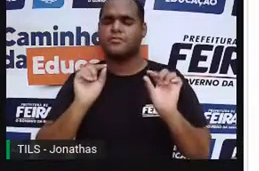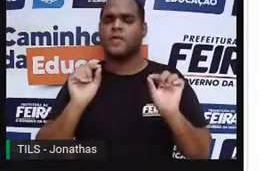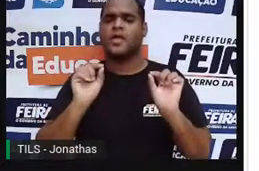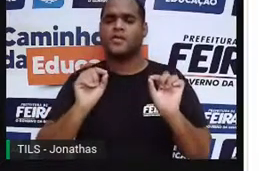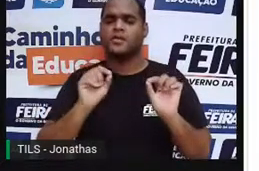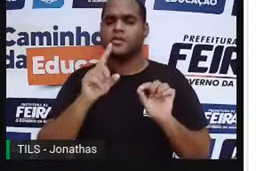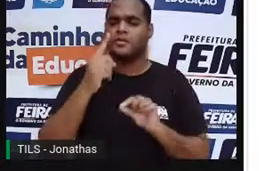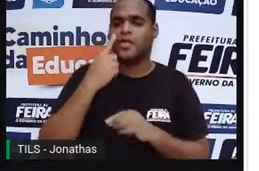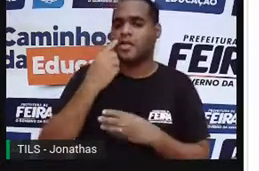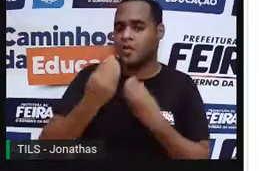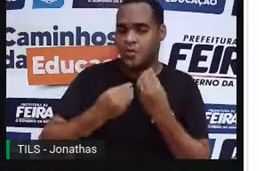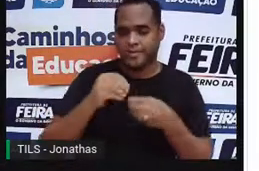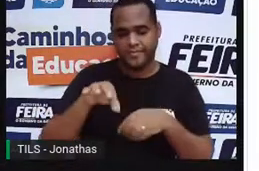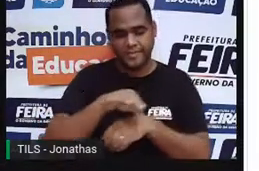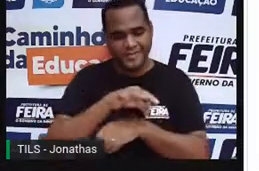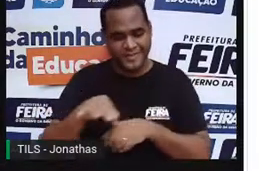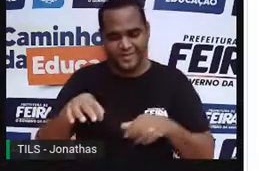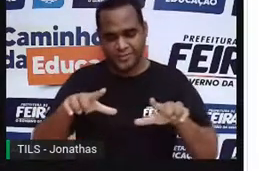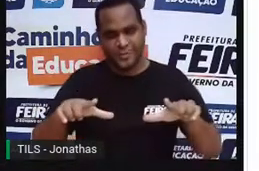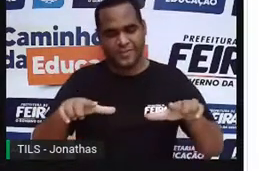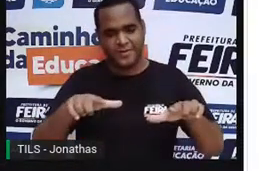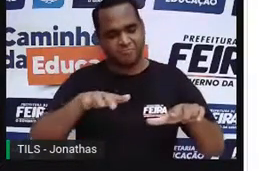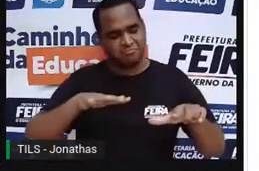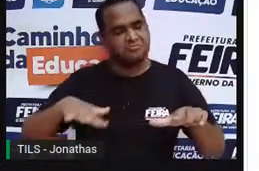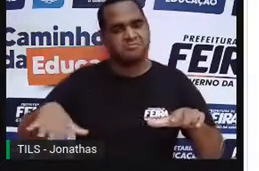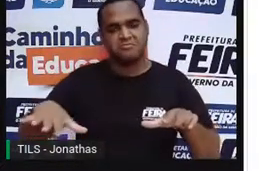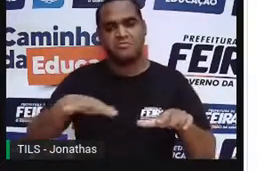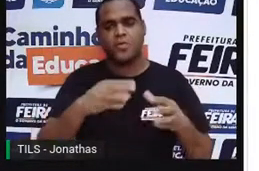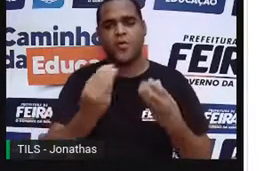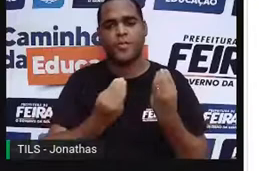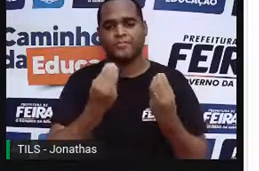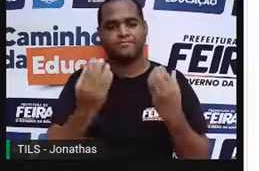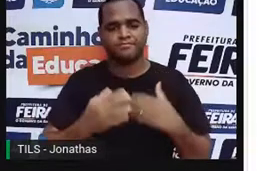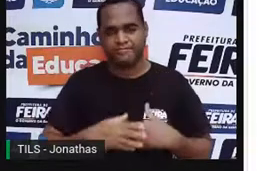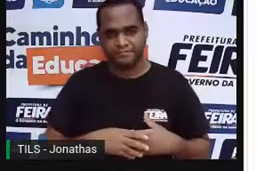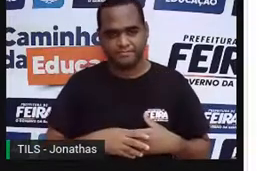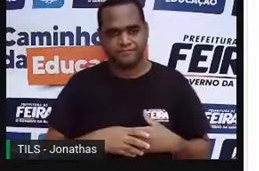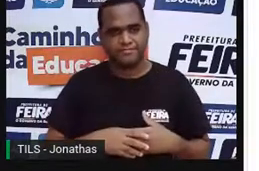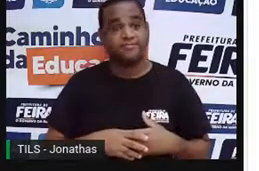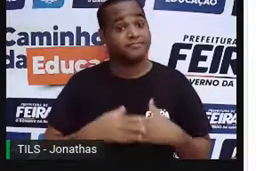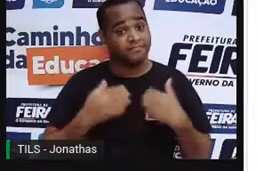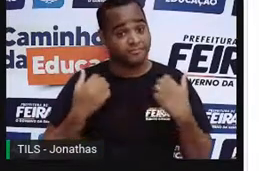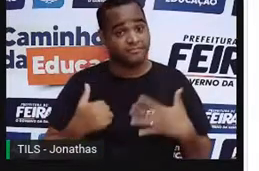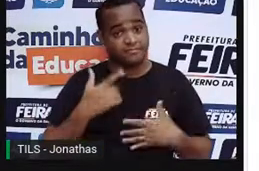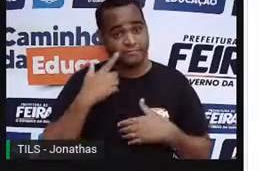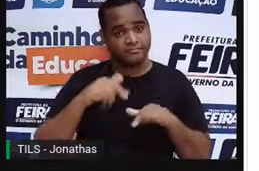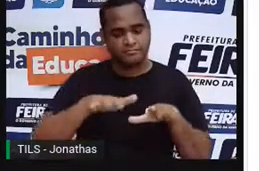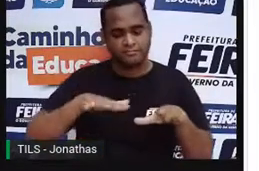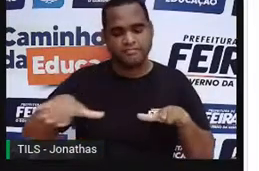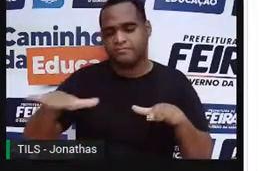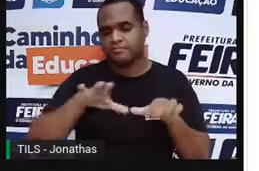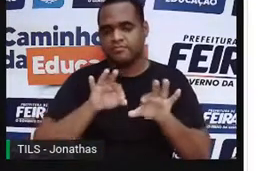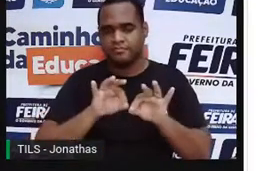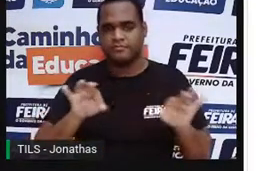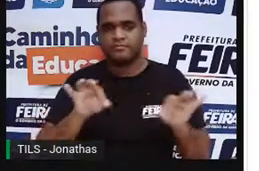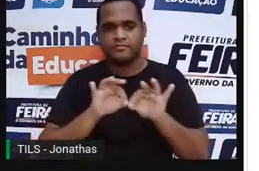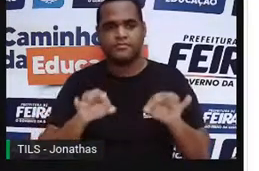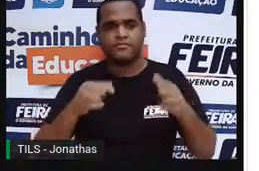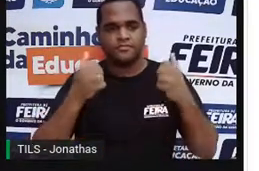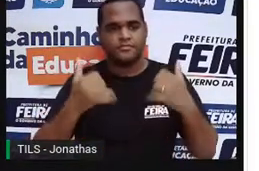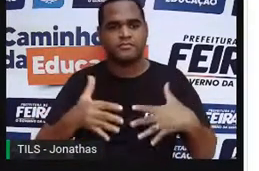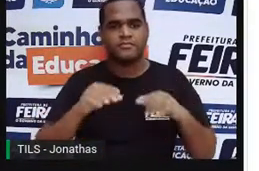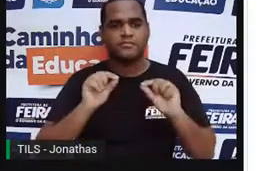que é uma medida de superfície tá porque a medida de superfície é